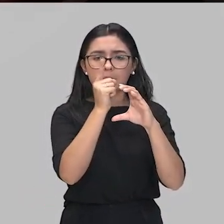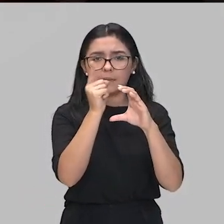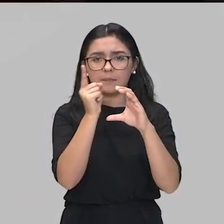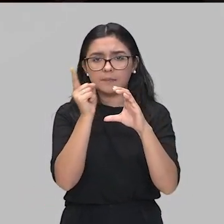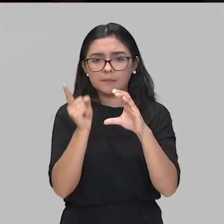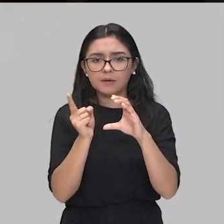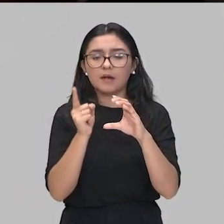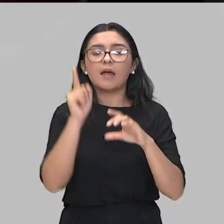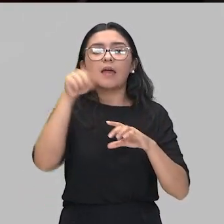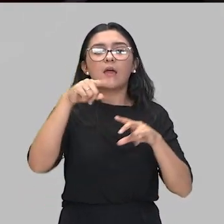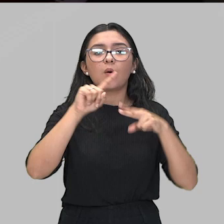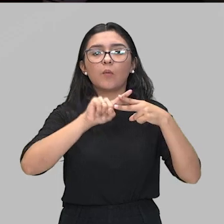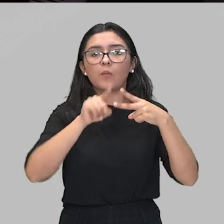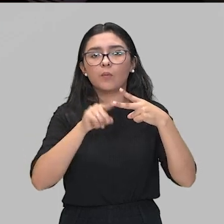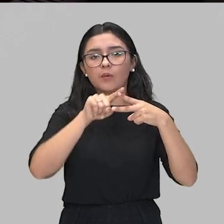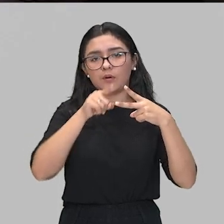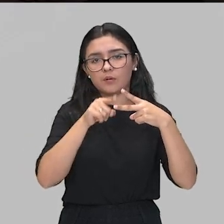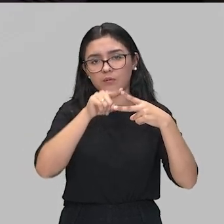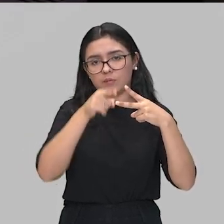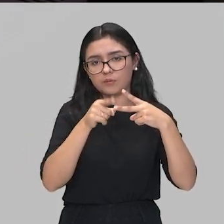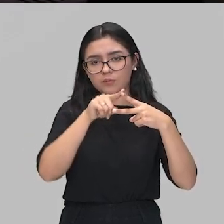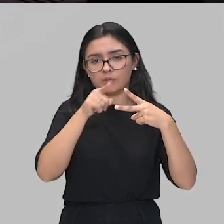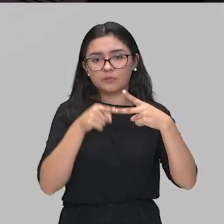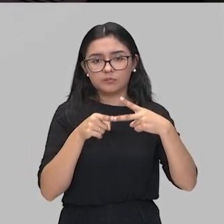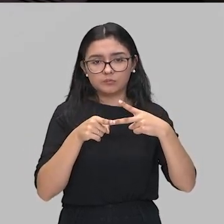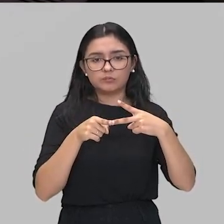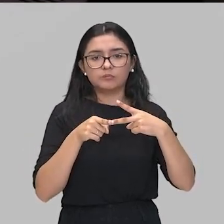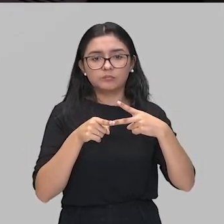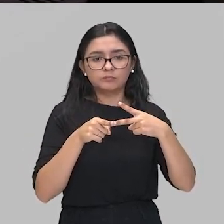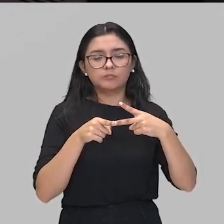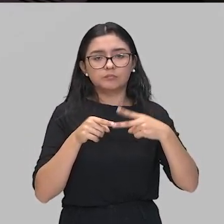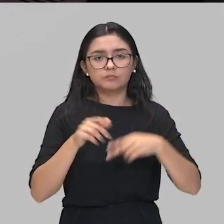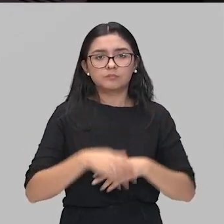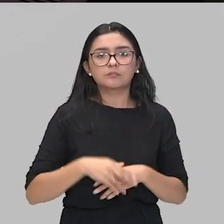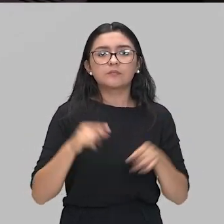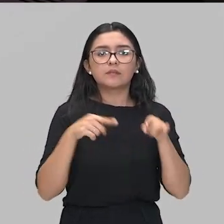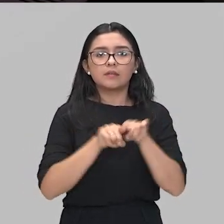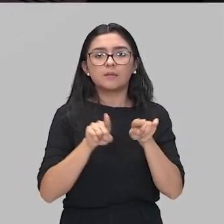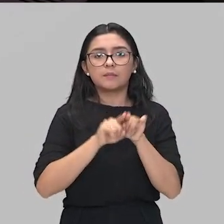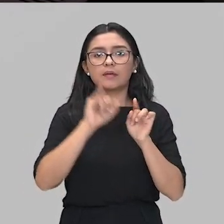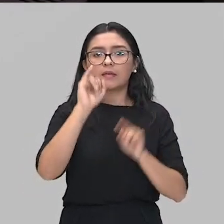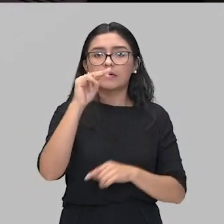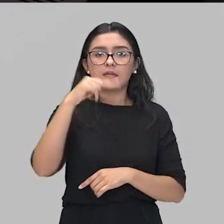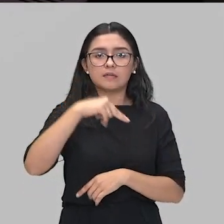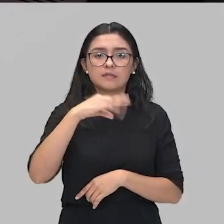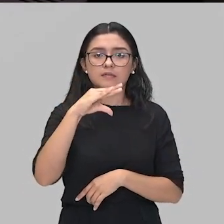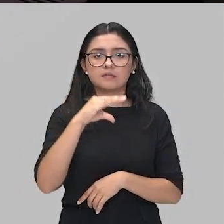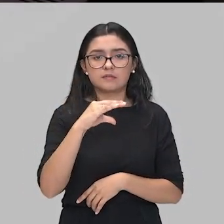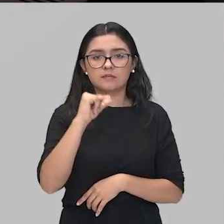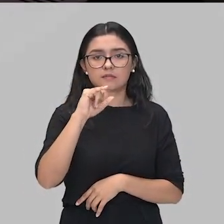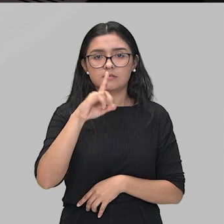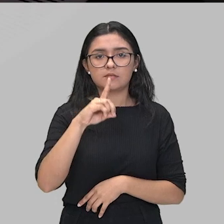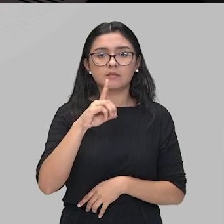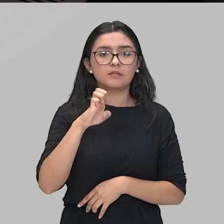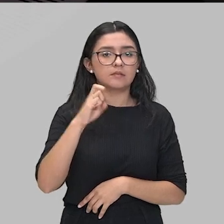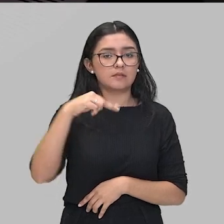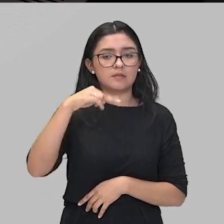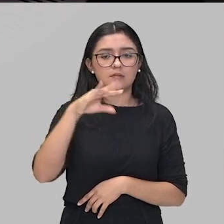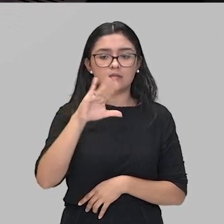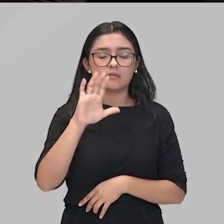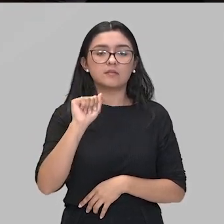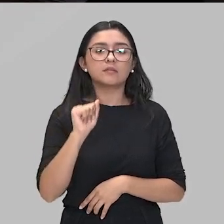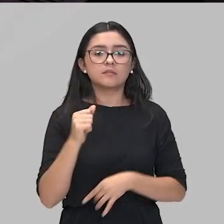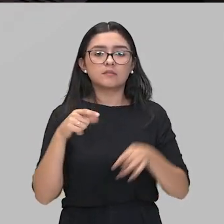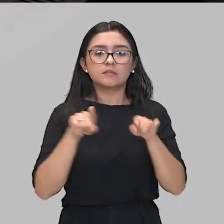ângulo. Então seria incidência, que a gente chama de incidência normal, onde a face plana